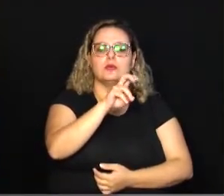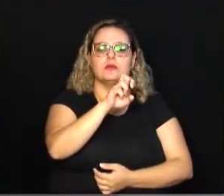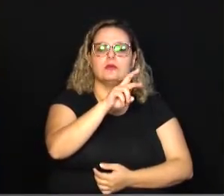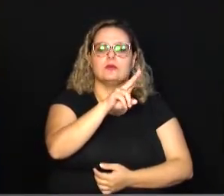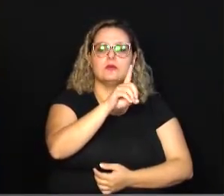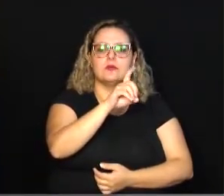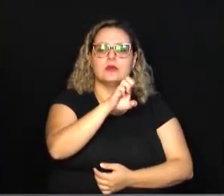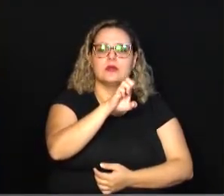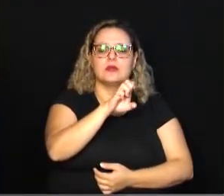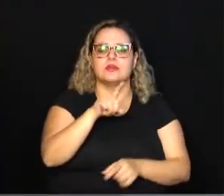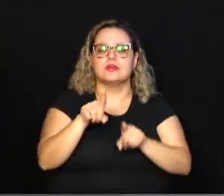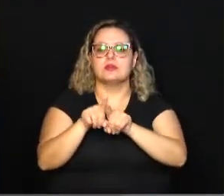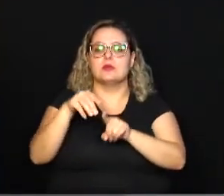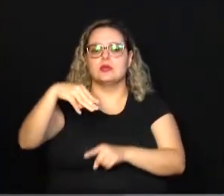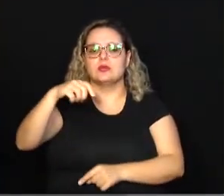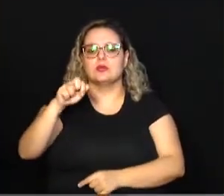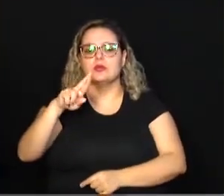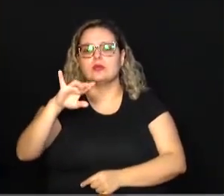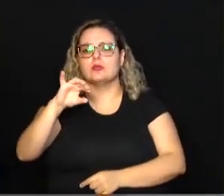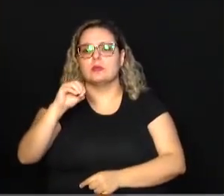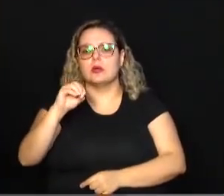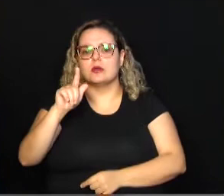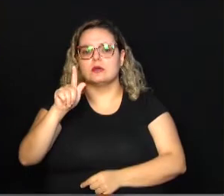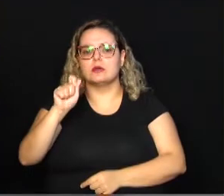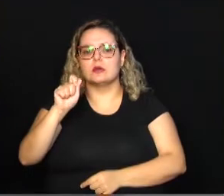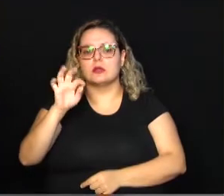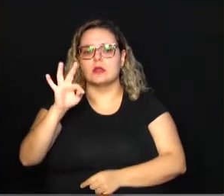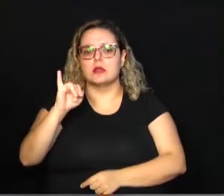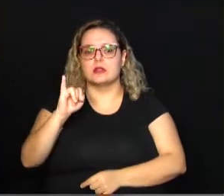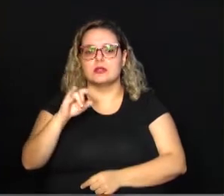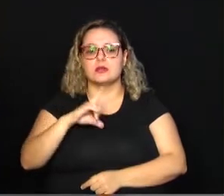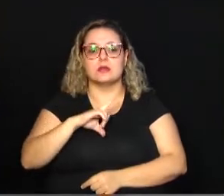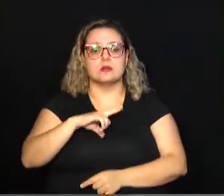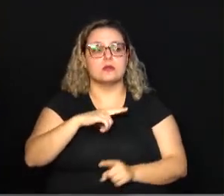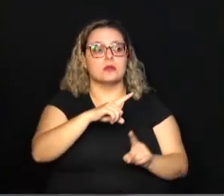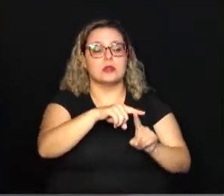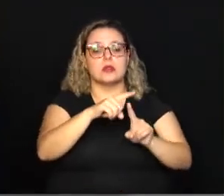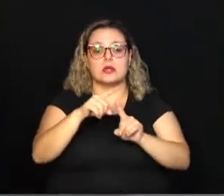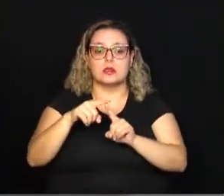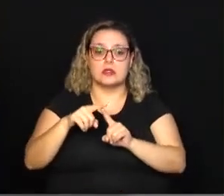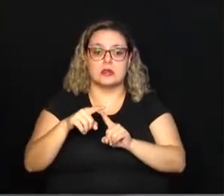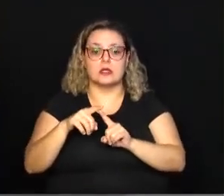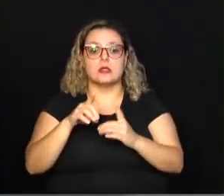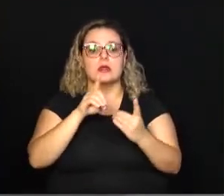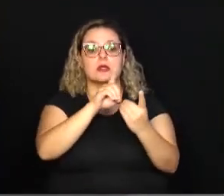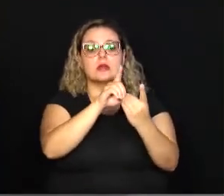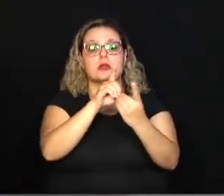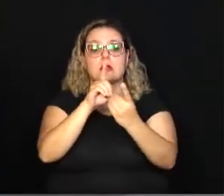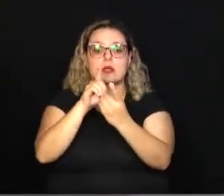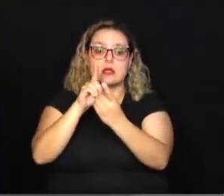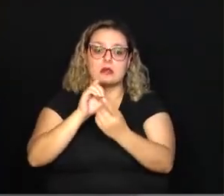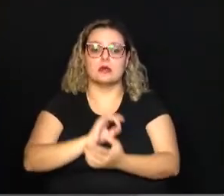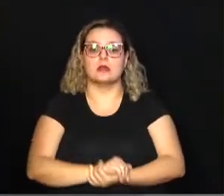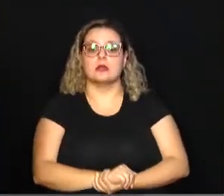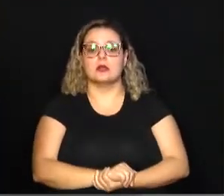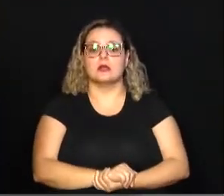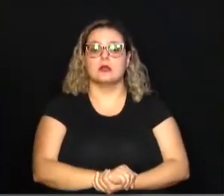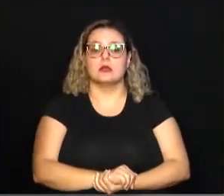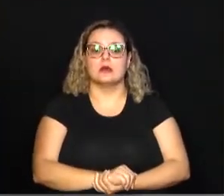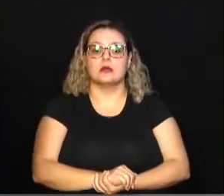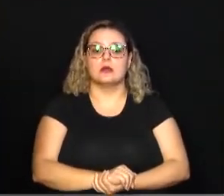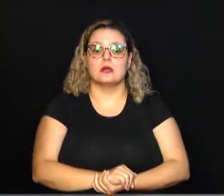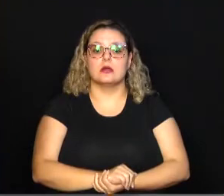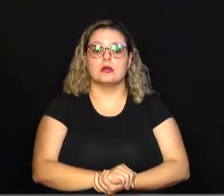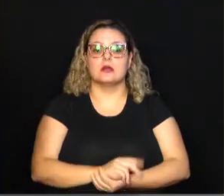para todos os atendimentos. Nós temos muitos casos que eu atendo de hipertensão,